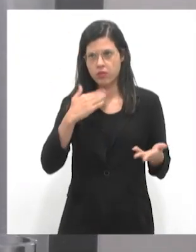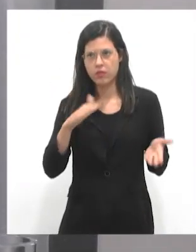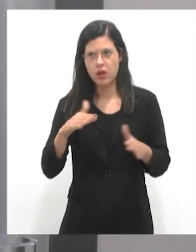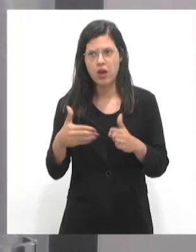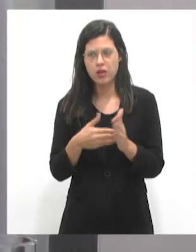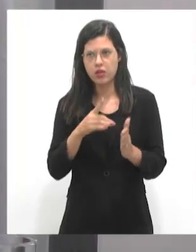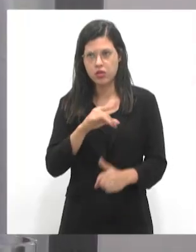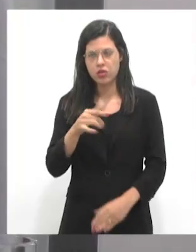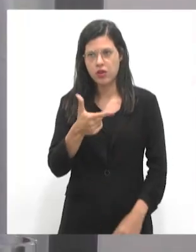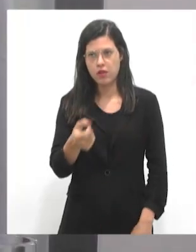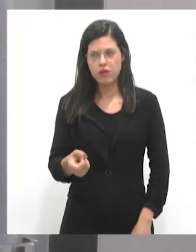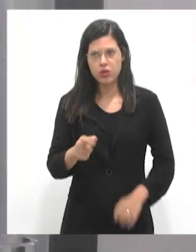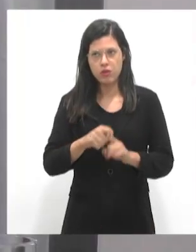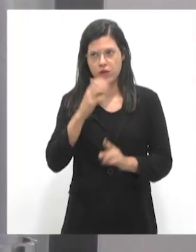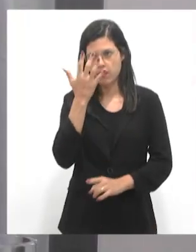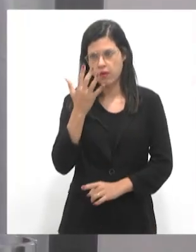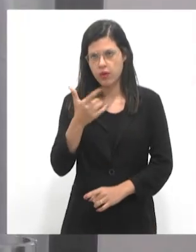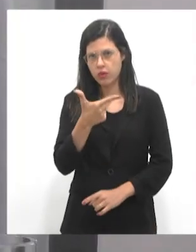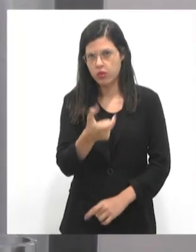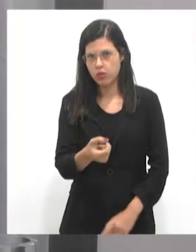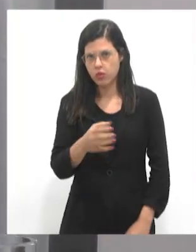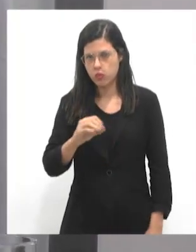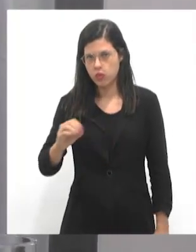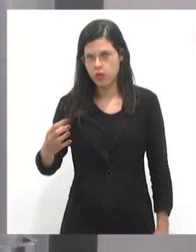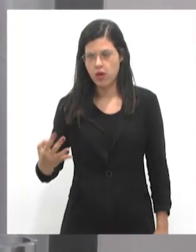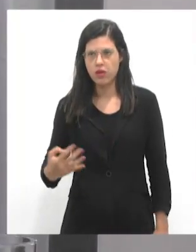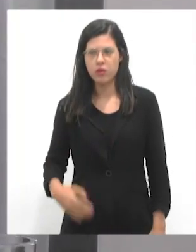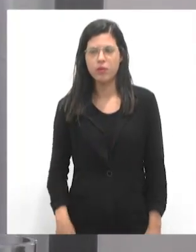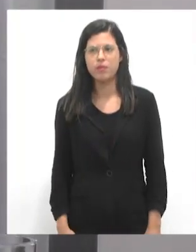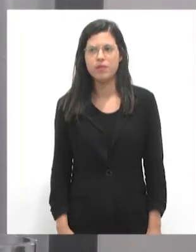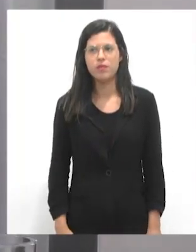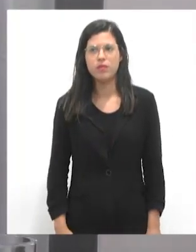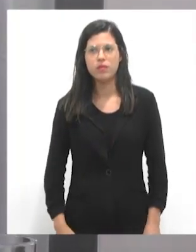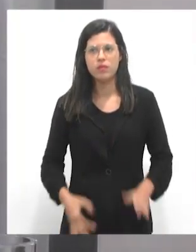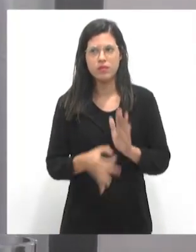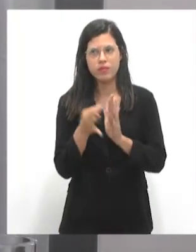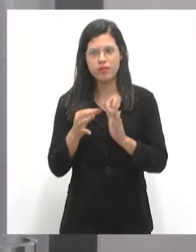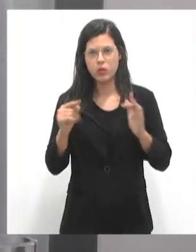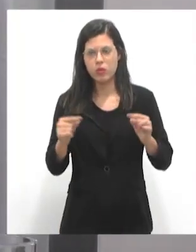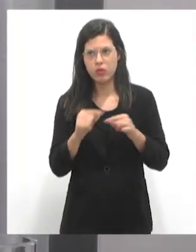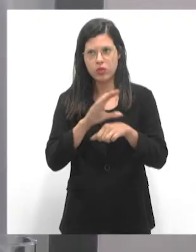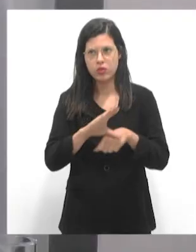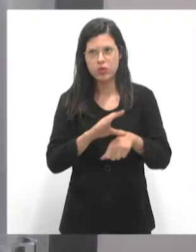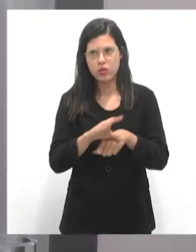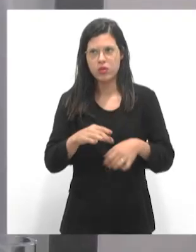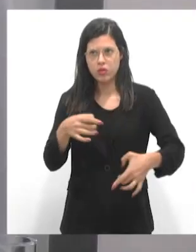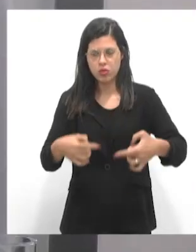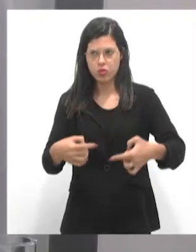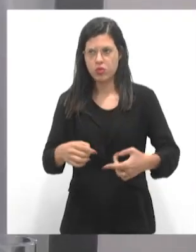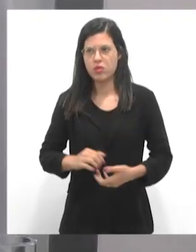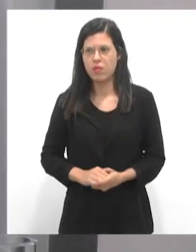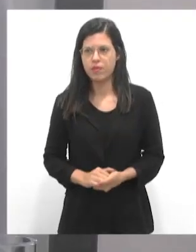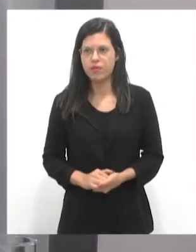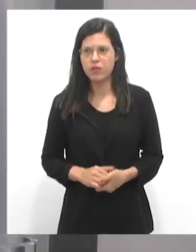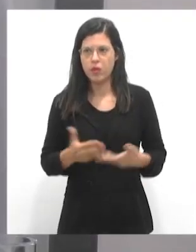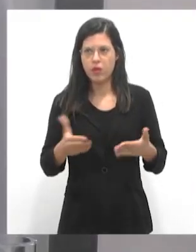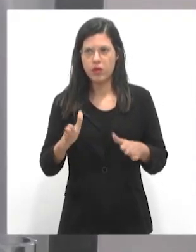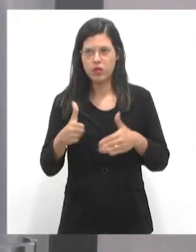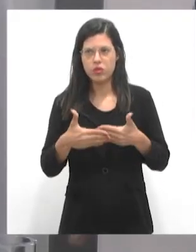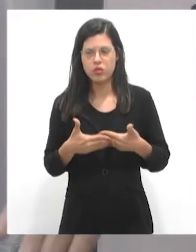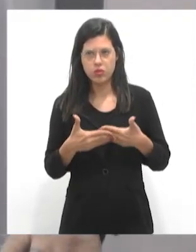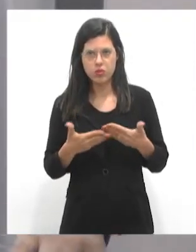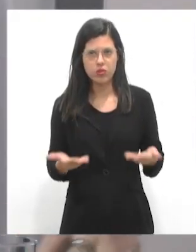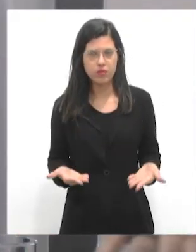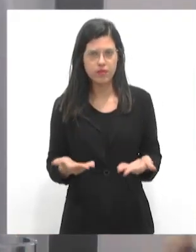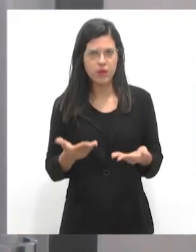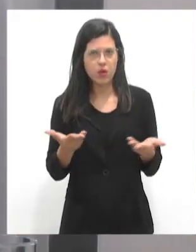de fevereiro de 2004, na forma que menciona. O parecer é pela constitucionalidade. Em discussão. Não havendo quem queira discutir,